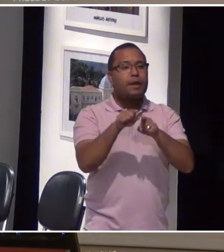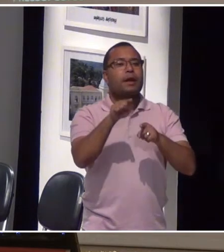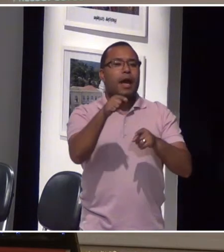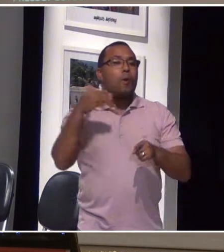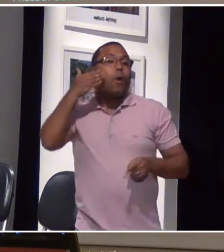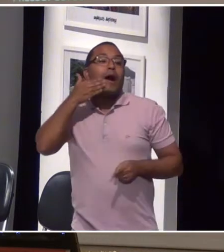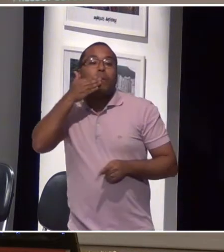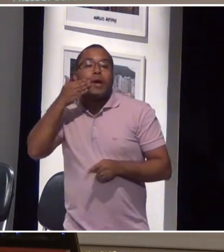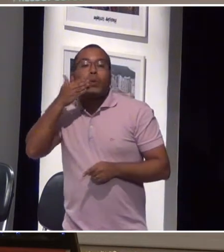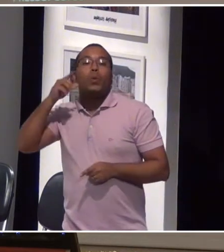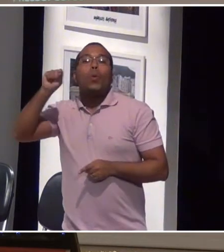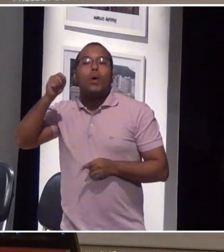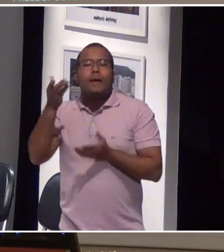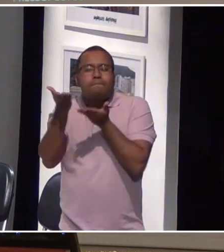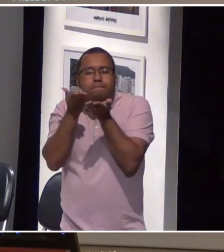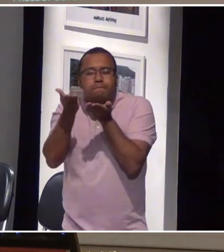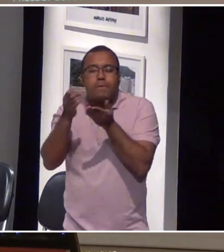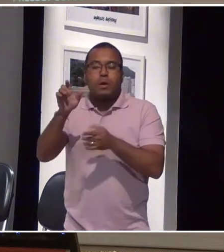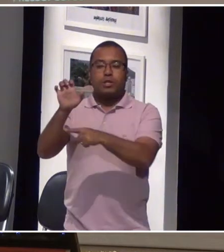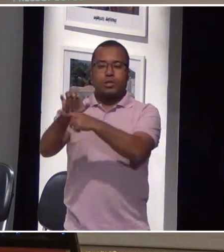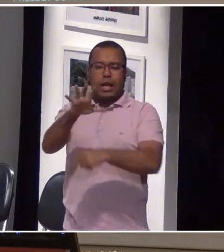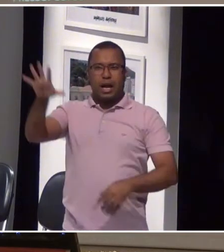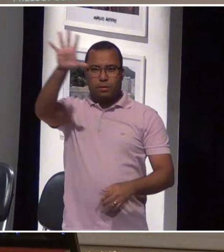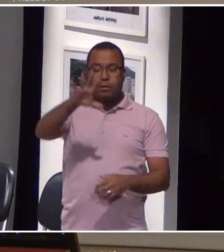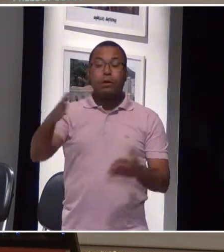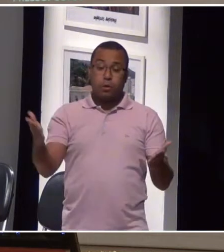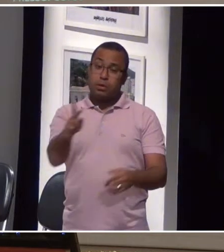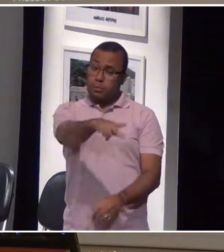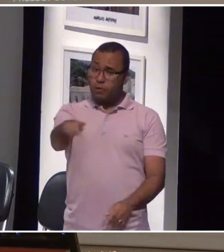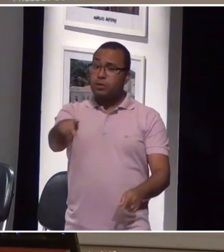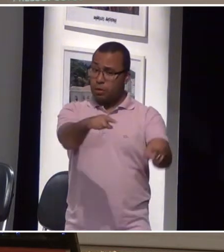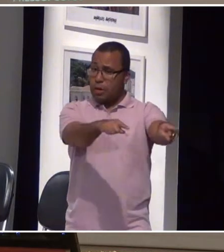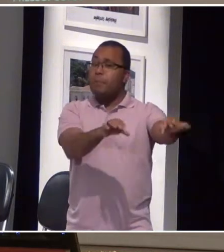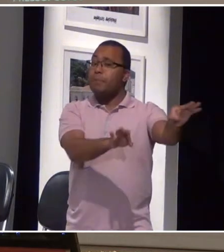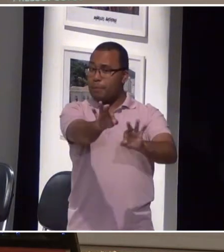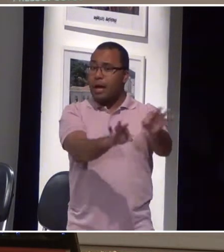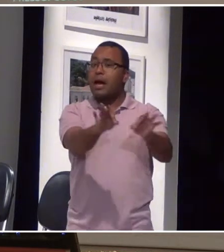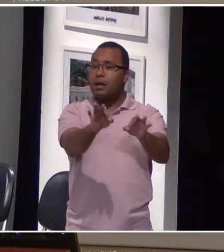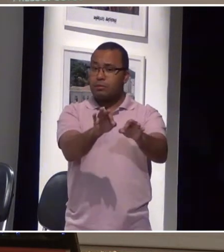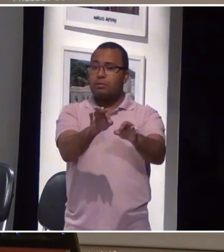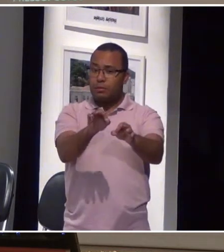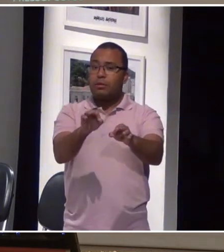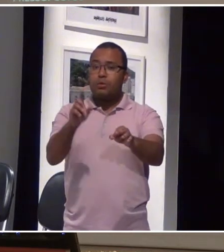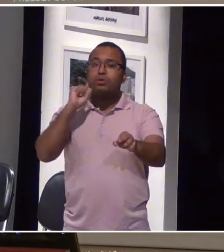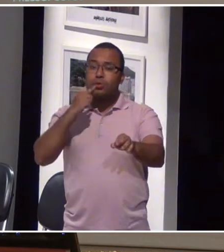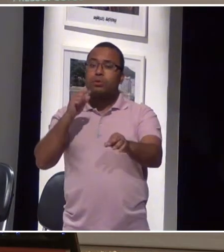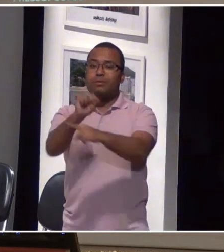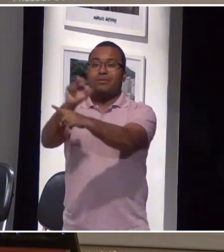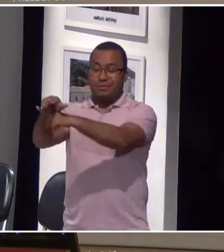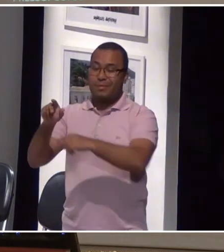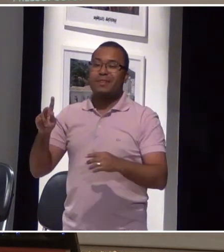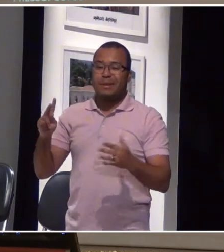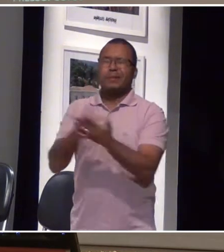como um forte argumento para o Estado dizer que hoje os professores estão preparados para a inclusão dos alunos surdos. Isso